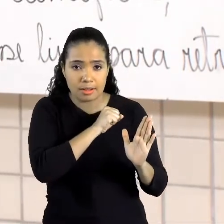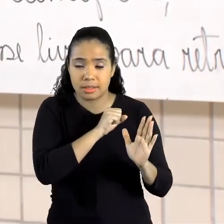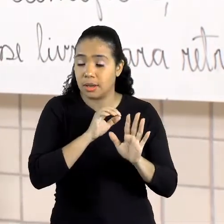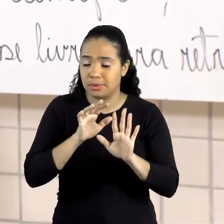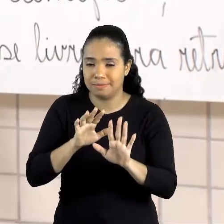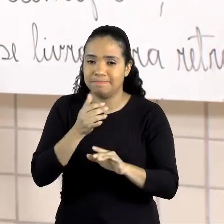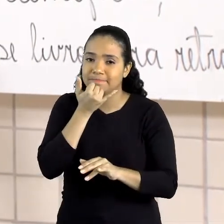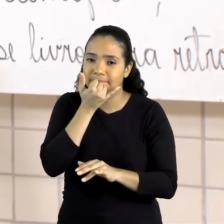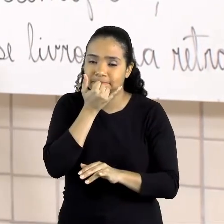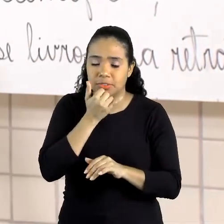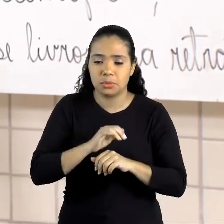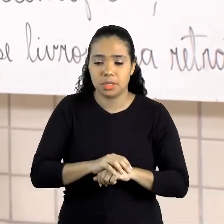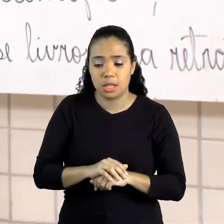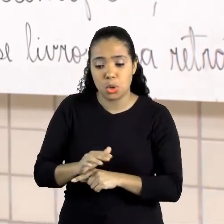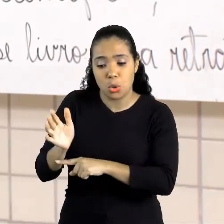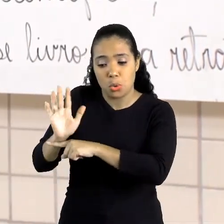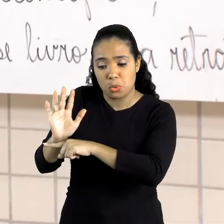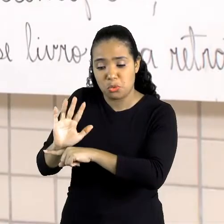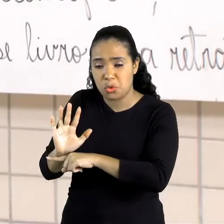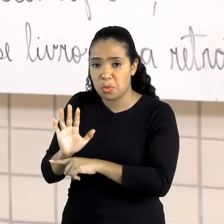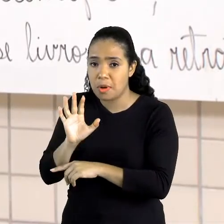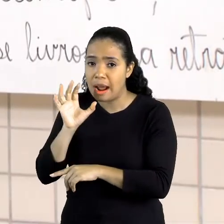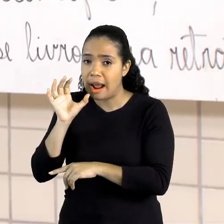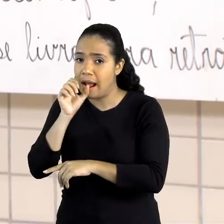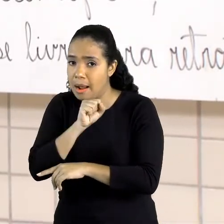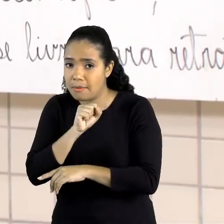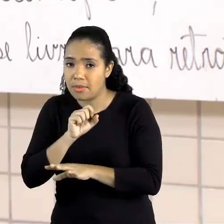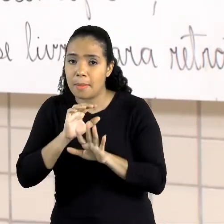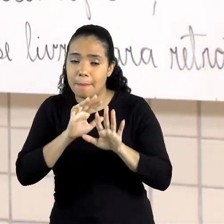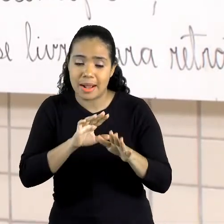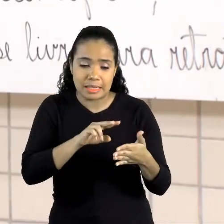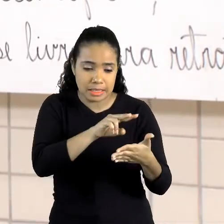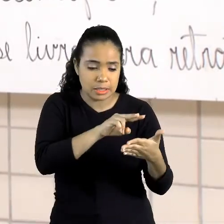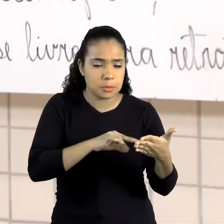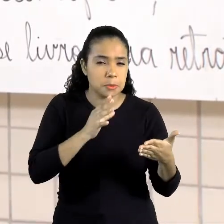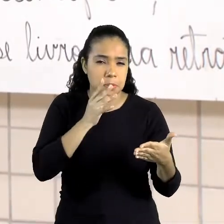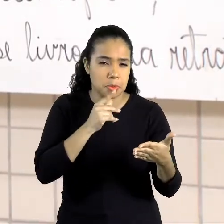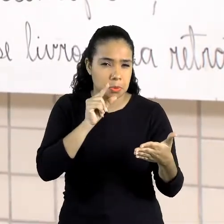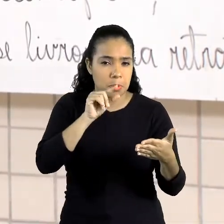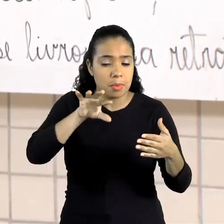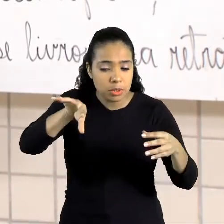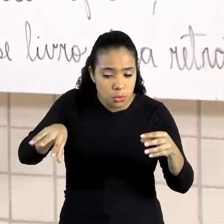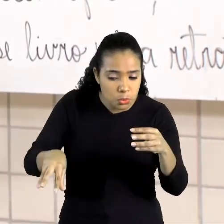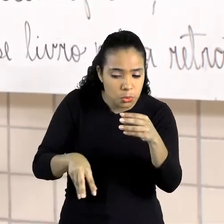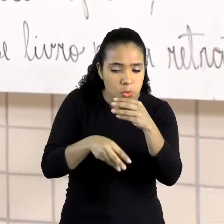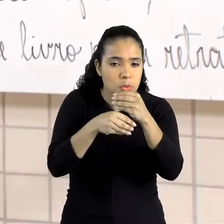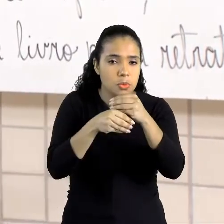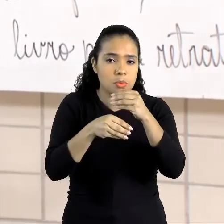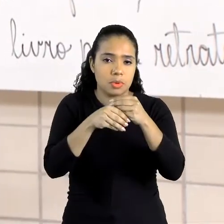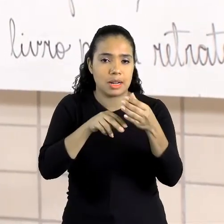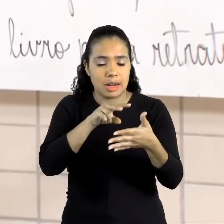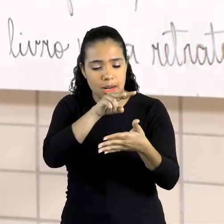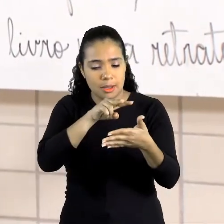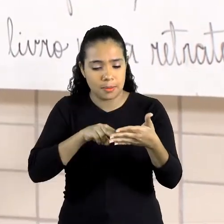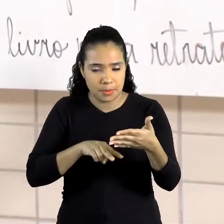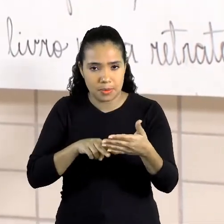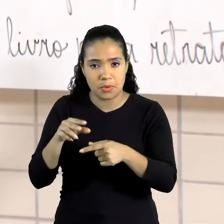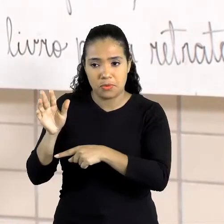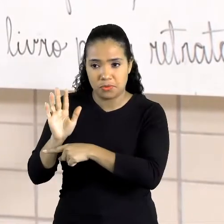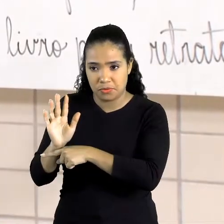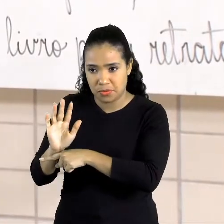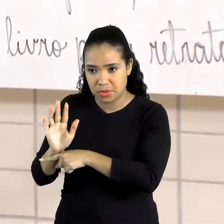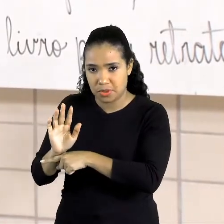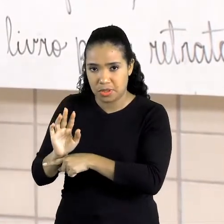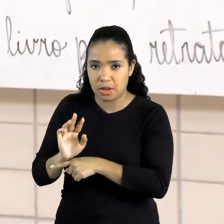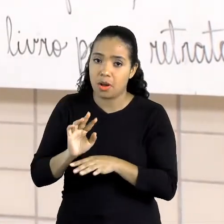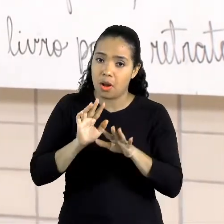mais rápido, mas ele complementa a leitura. É interessante você assistir a você